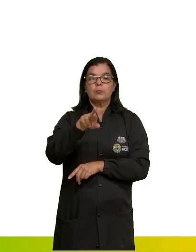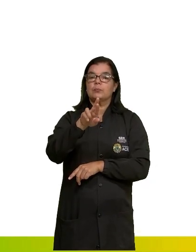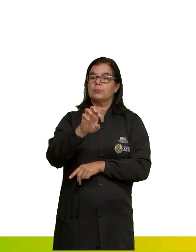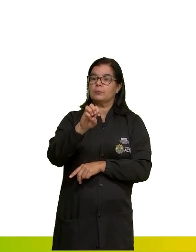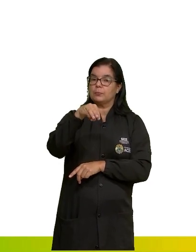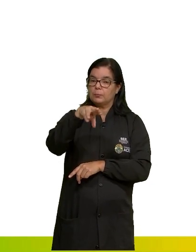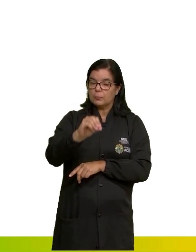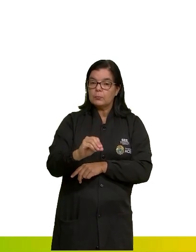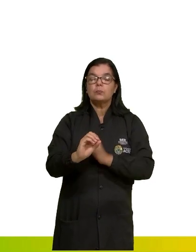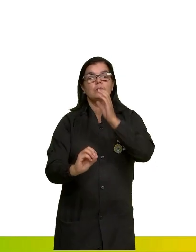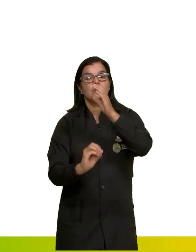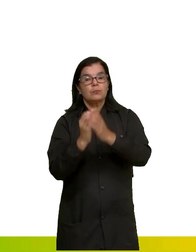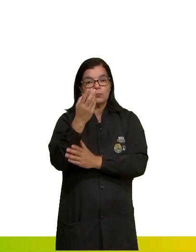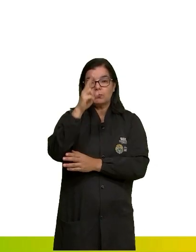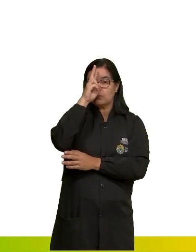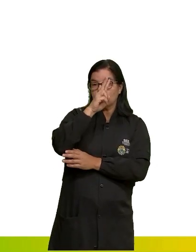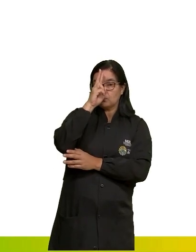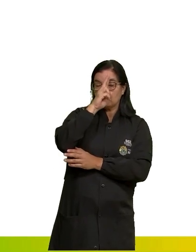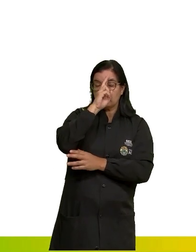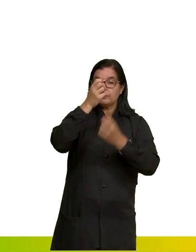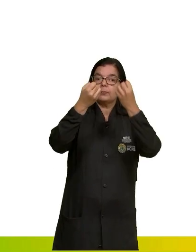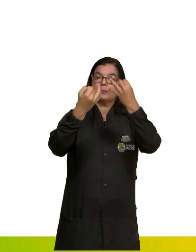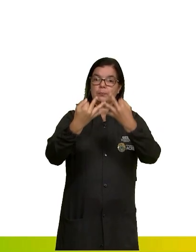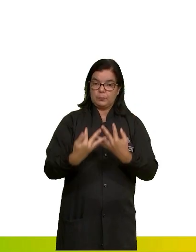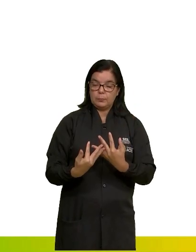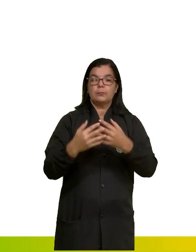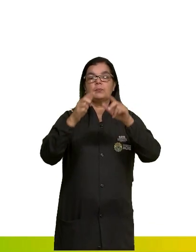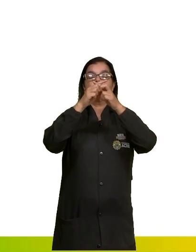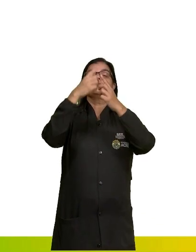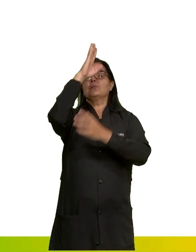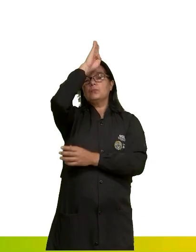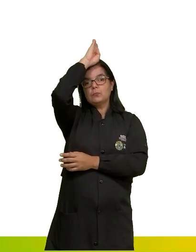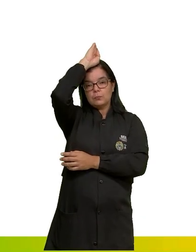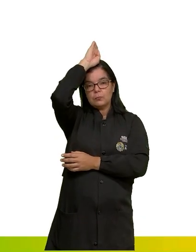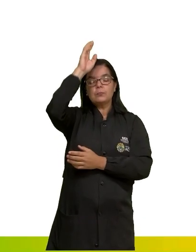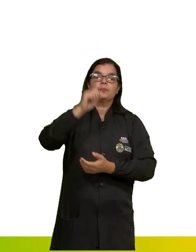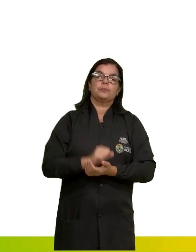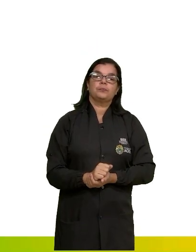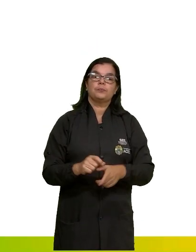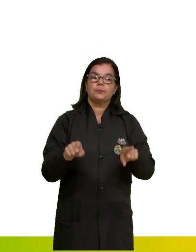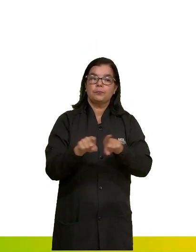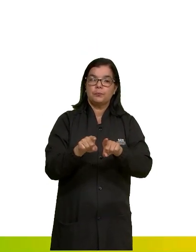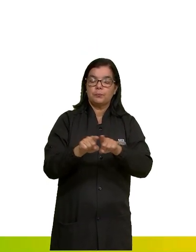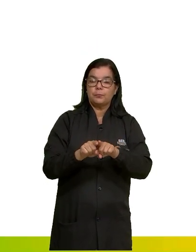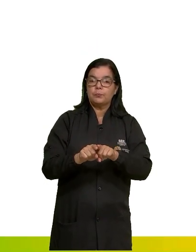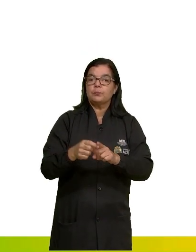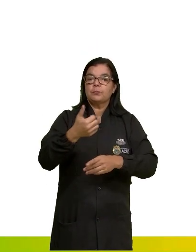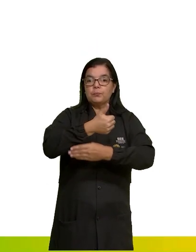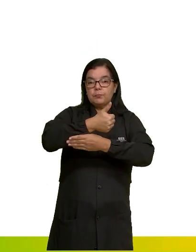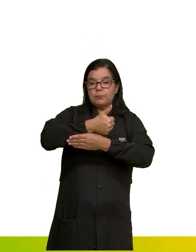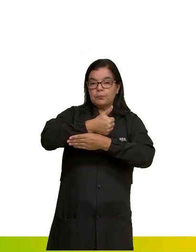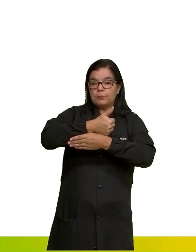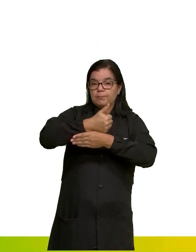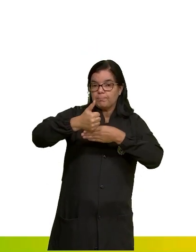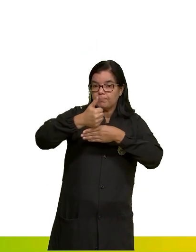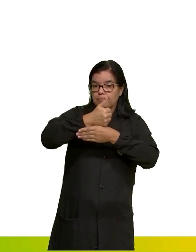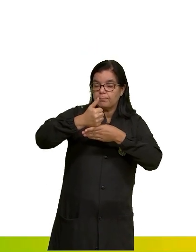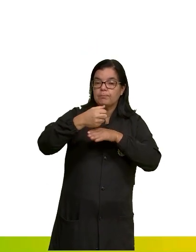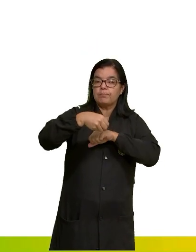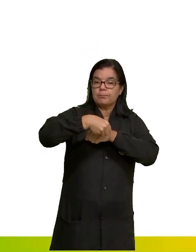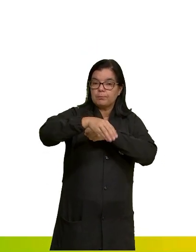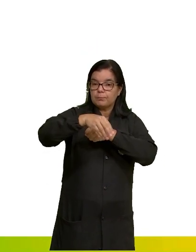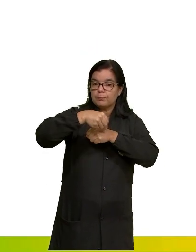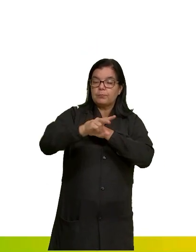criada para falar da fundação de Roma. Mitos morais. São aqueles mitos que